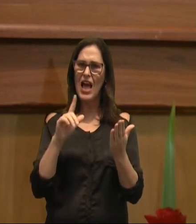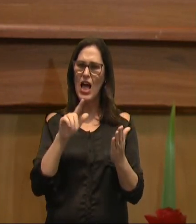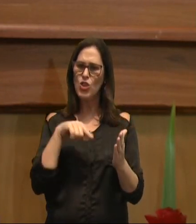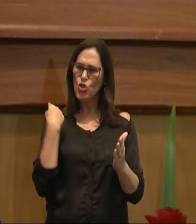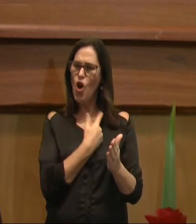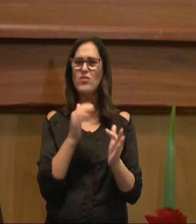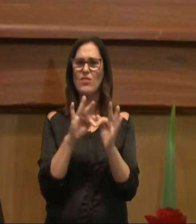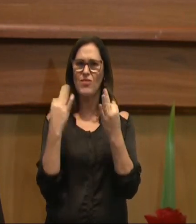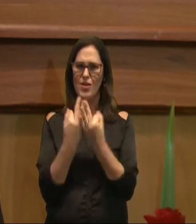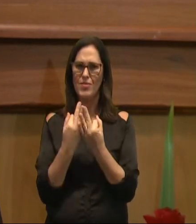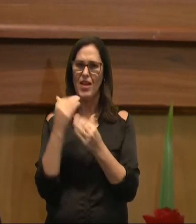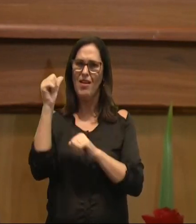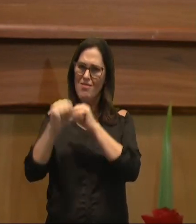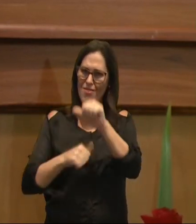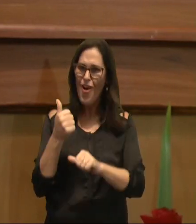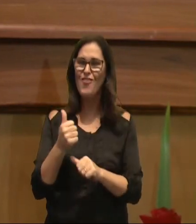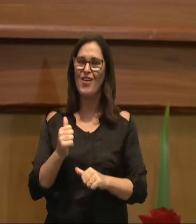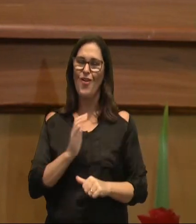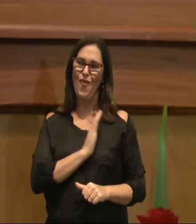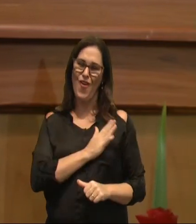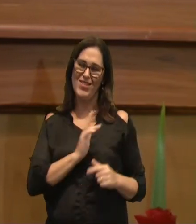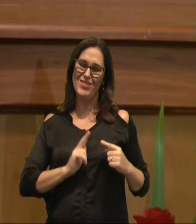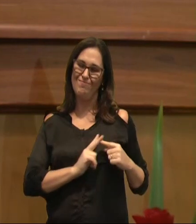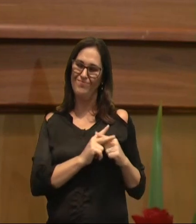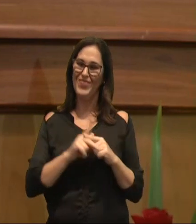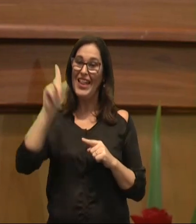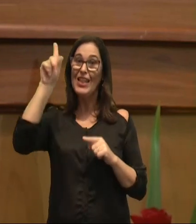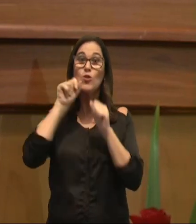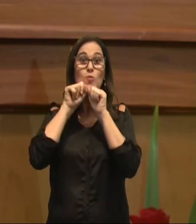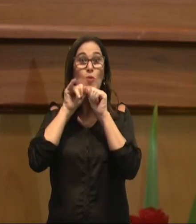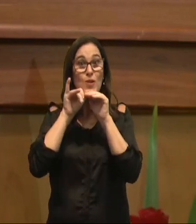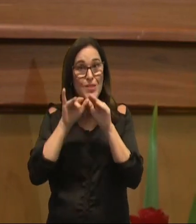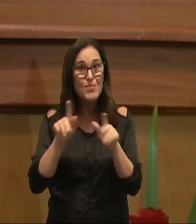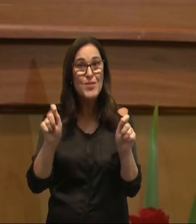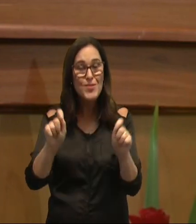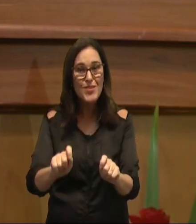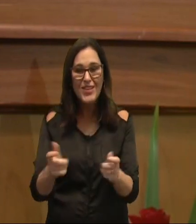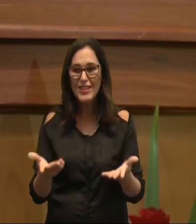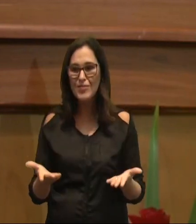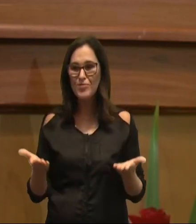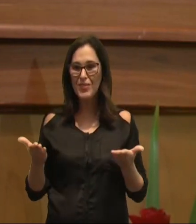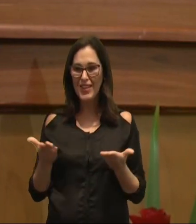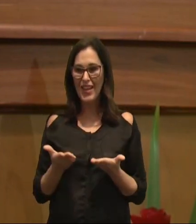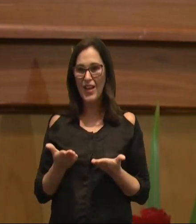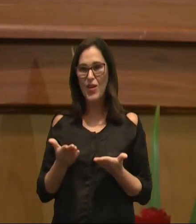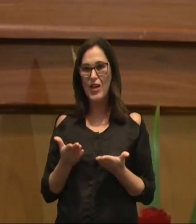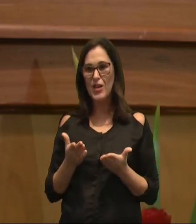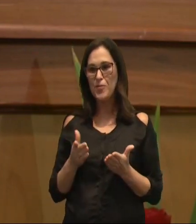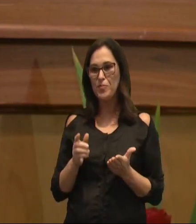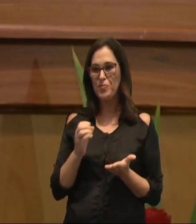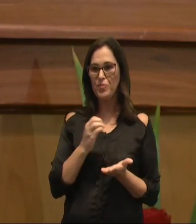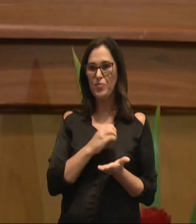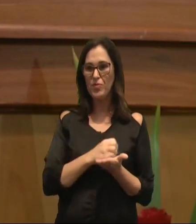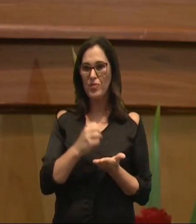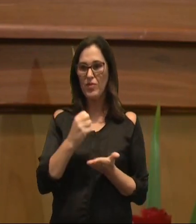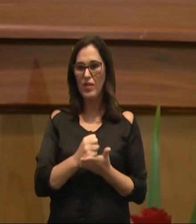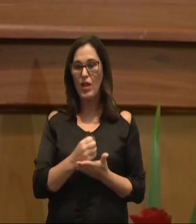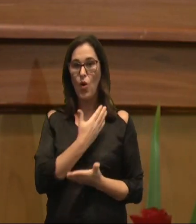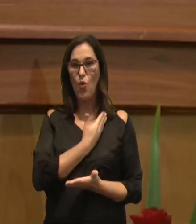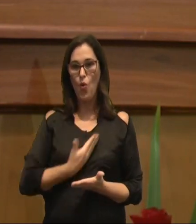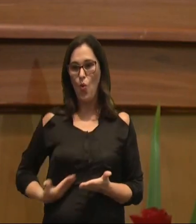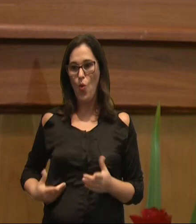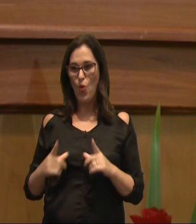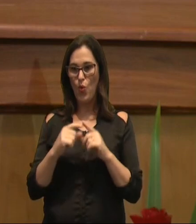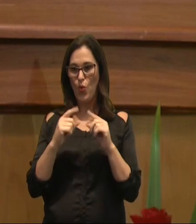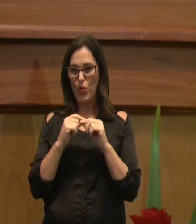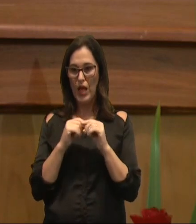família, Ele restaura o nosso coração. Que Deus possa abençoá-lo. Eu estou aqui com o diário oficial que o governador do Distrito Federal